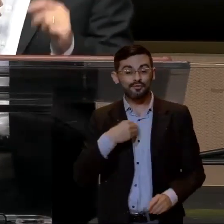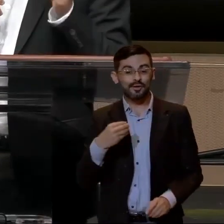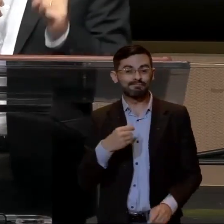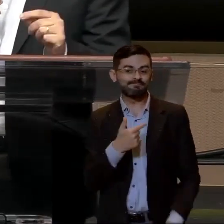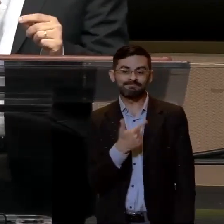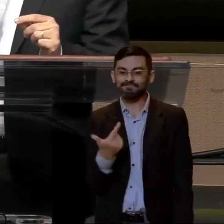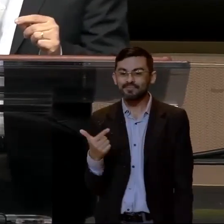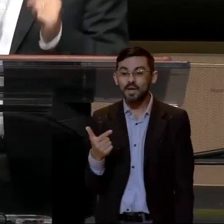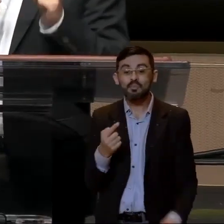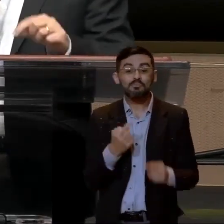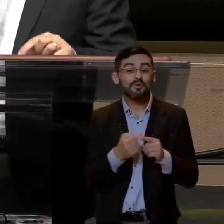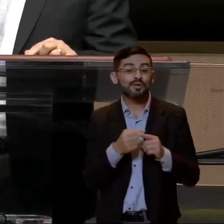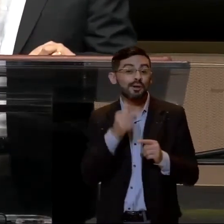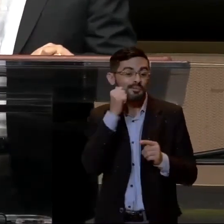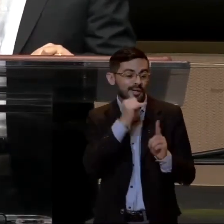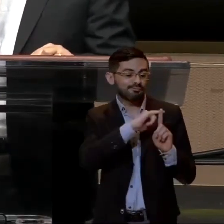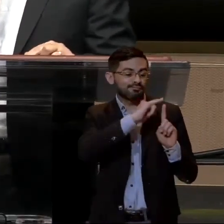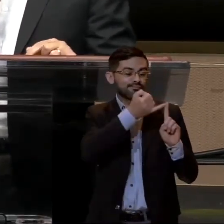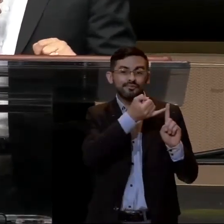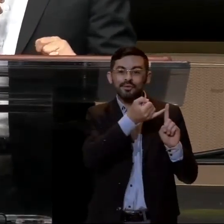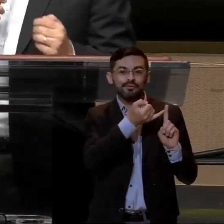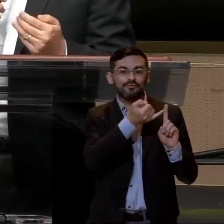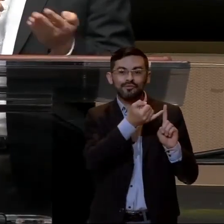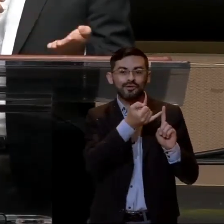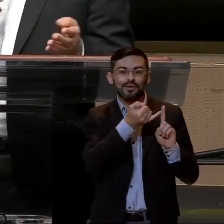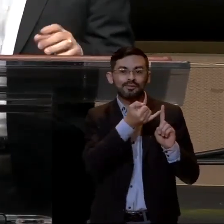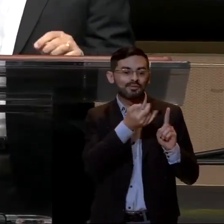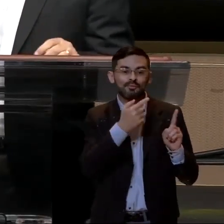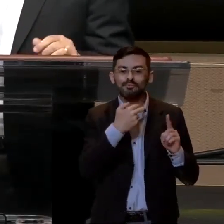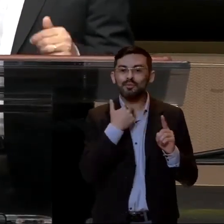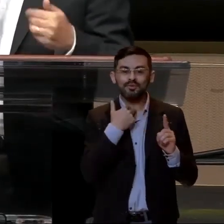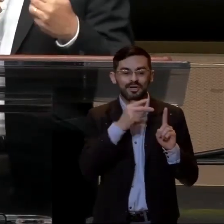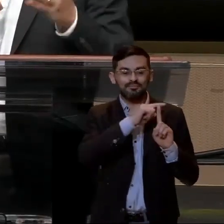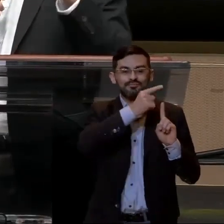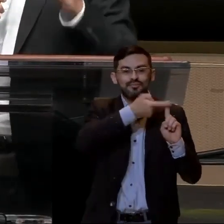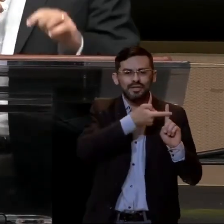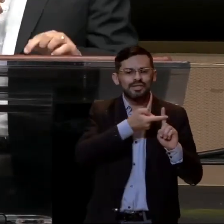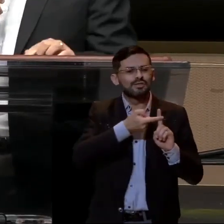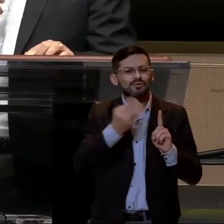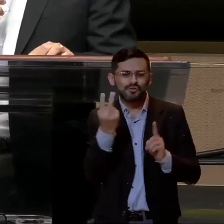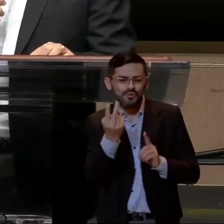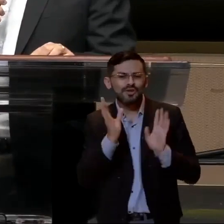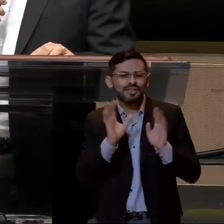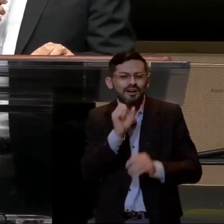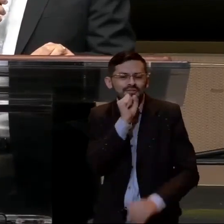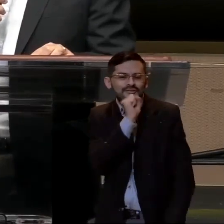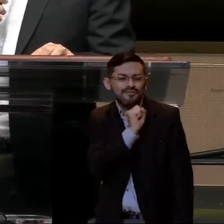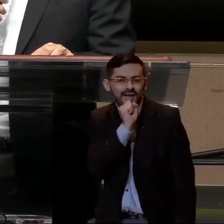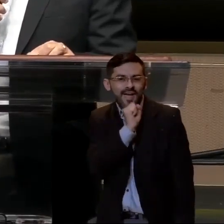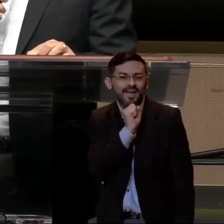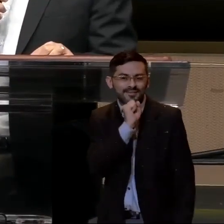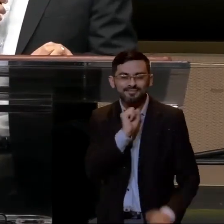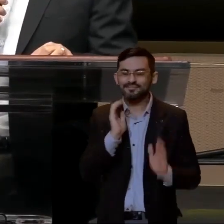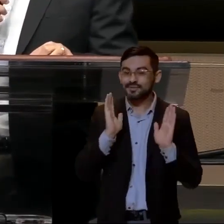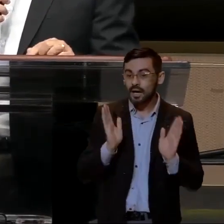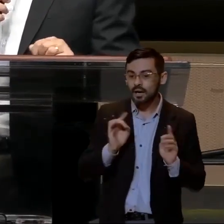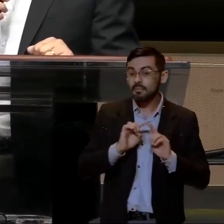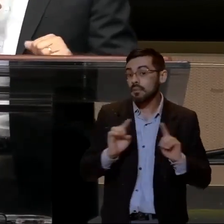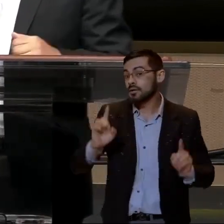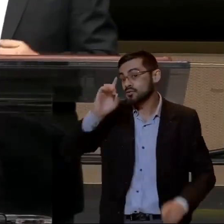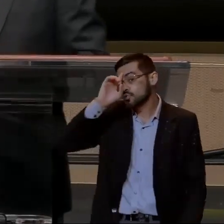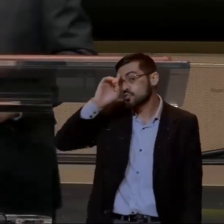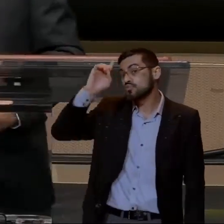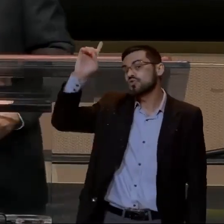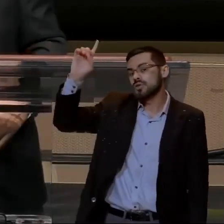filhos, porque Isabel não podia ter filhos e porque os dois já eram avançados em idade. Certo